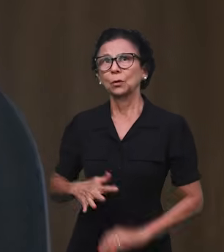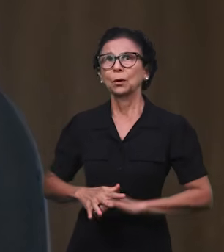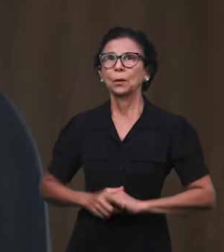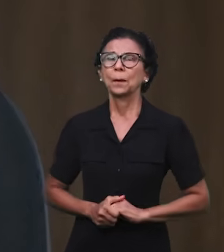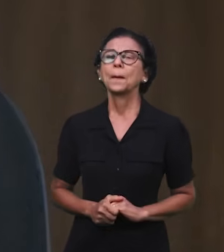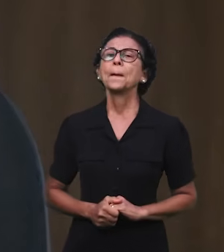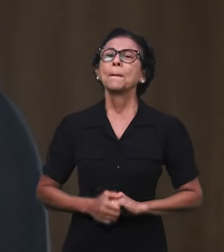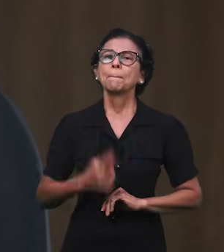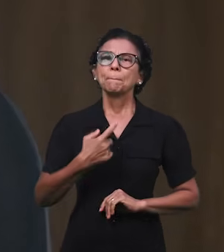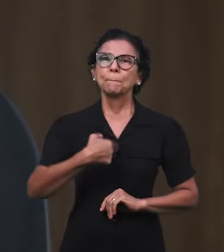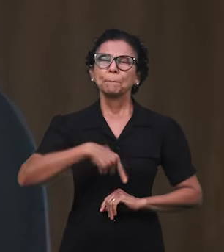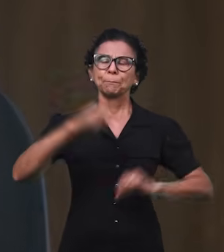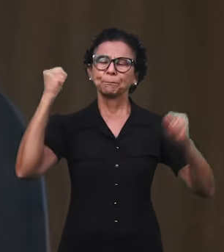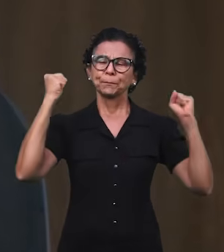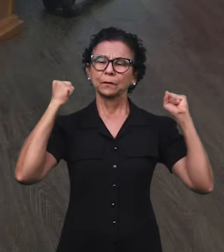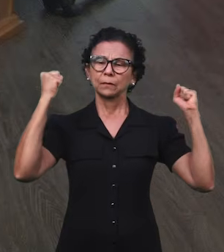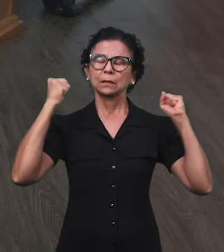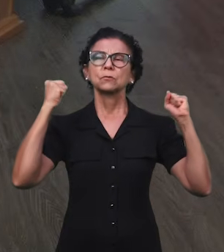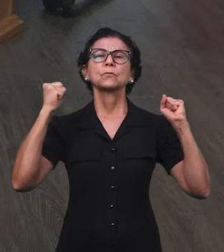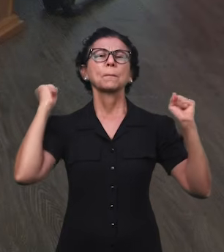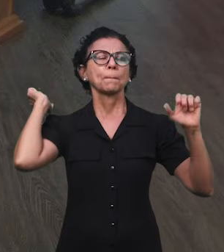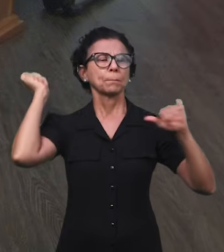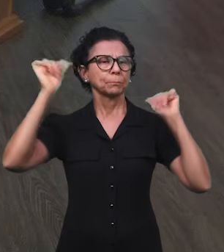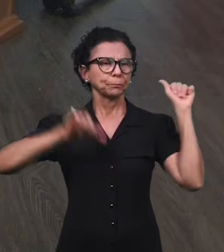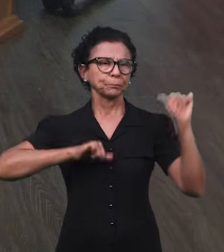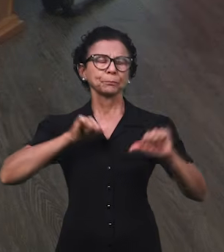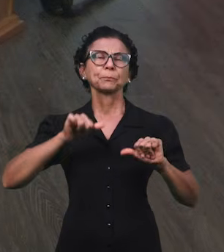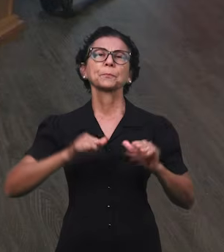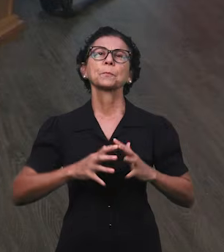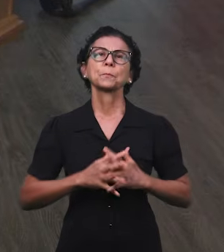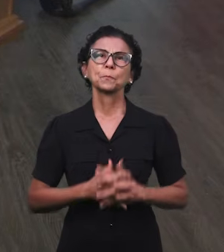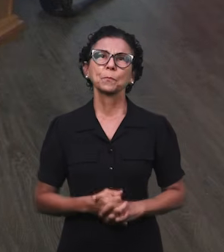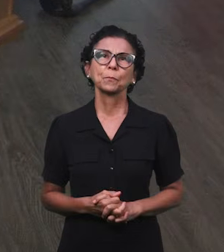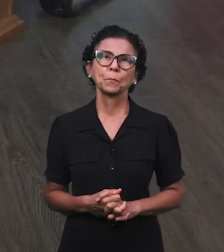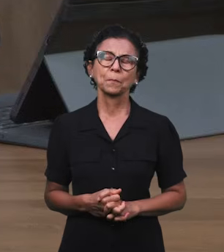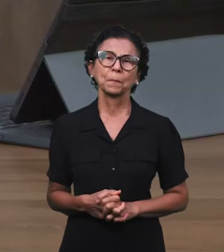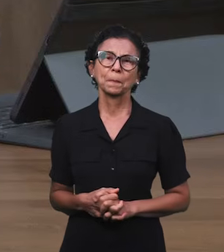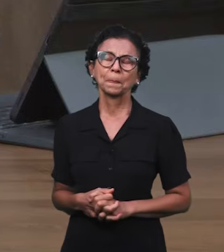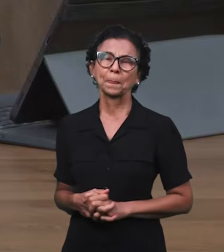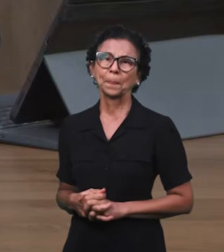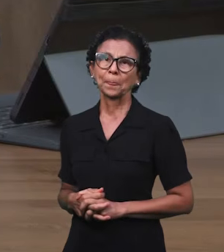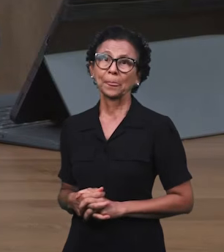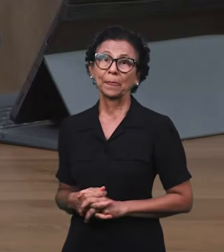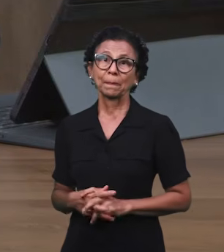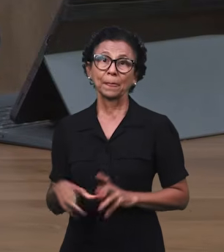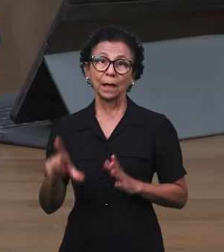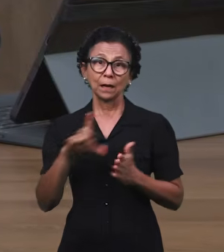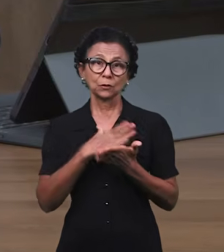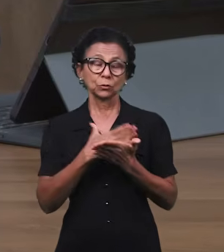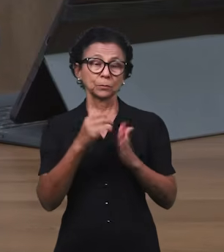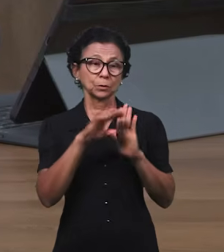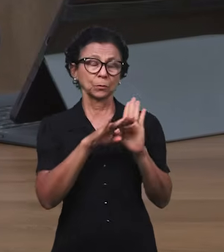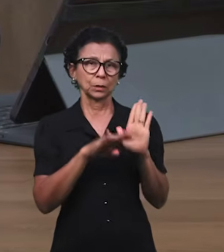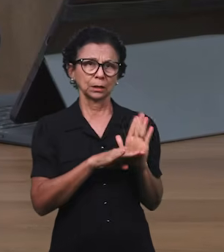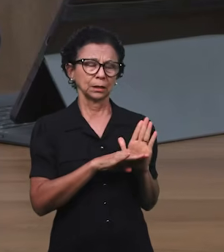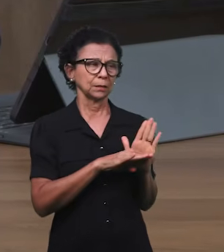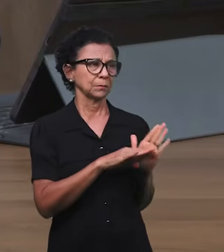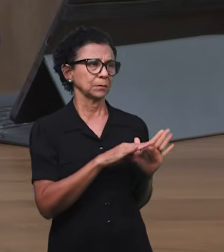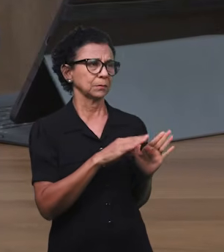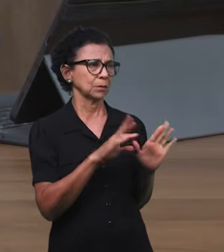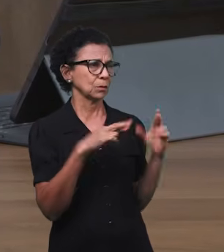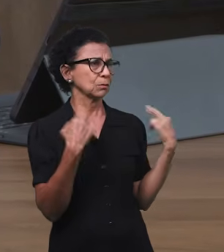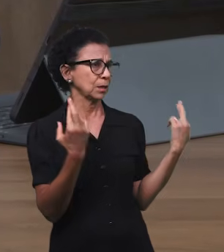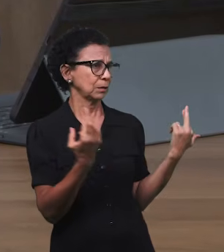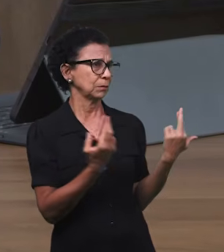realmente foi a atividade física. Interessante. E quando a gente estava ali reunidos, antes do programa, a doutora Stefânia comentou